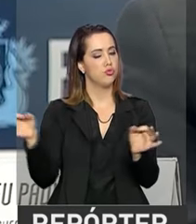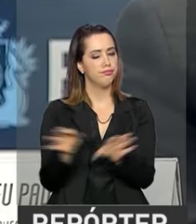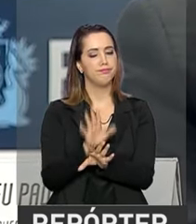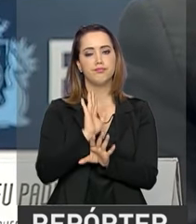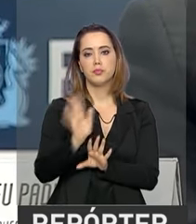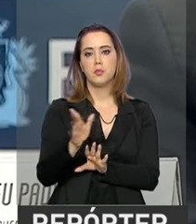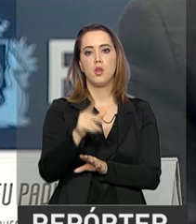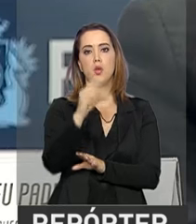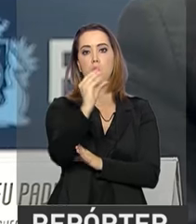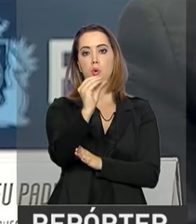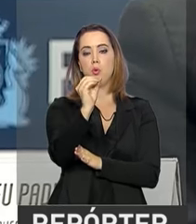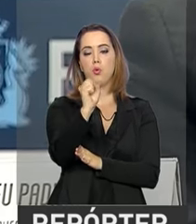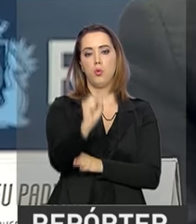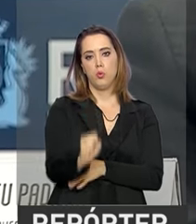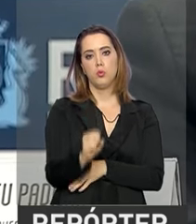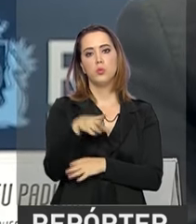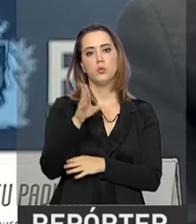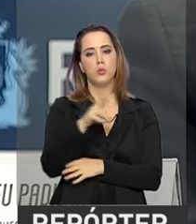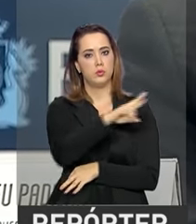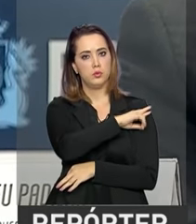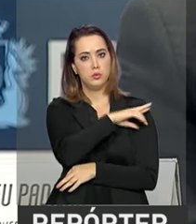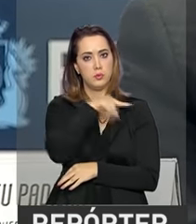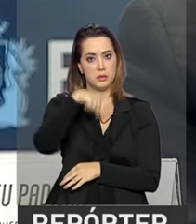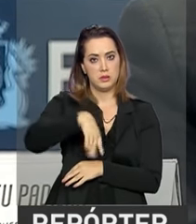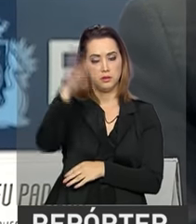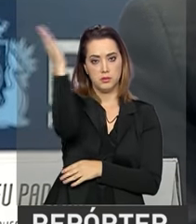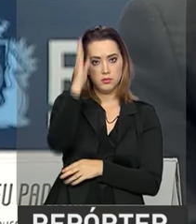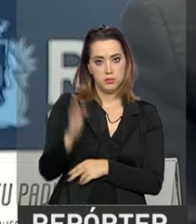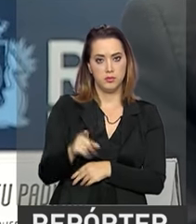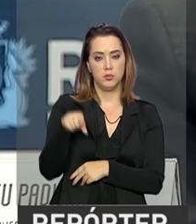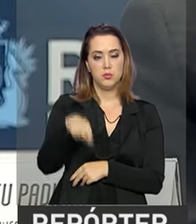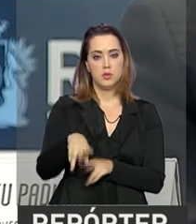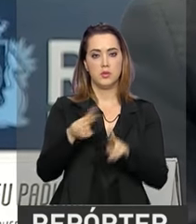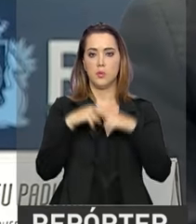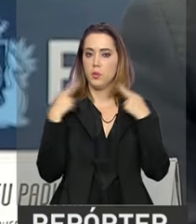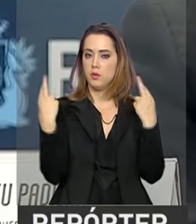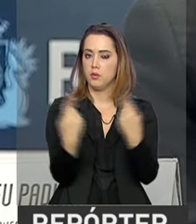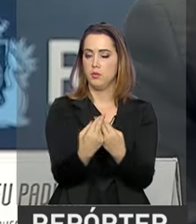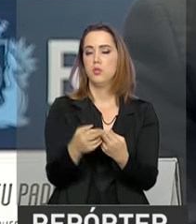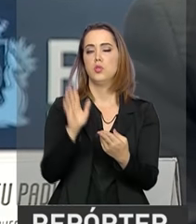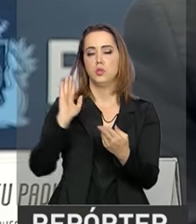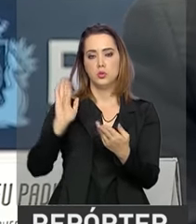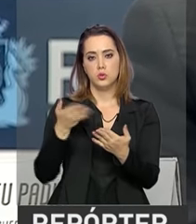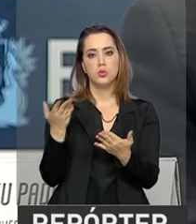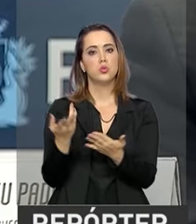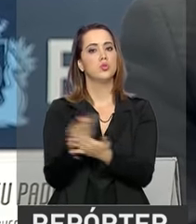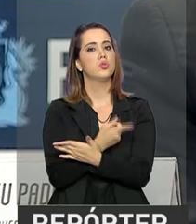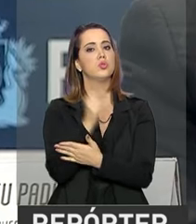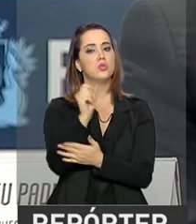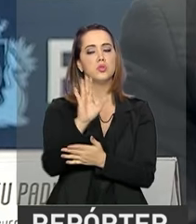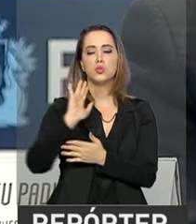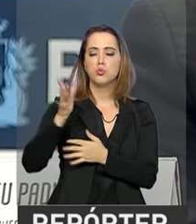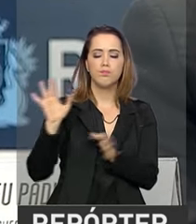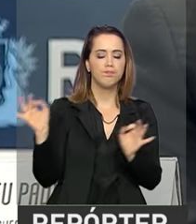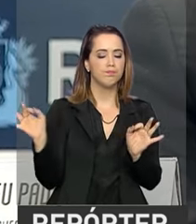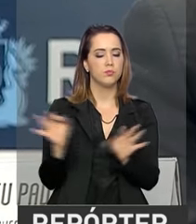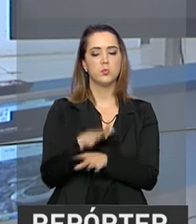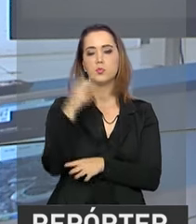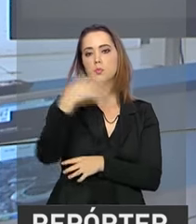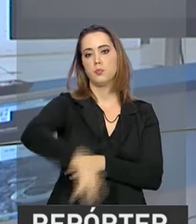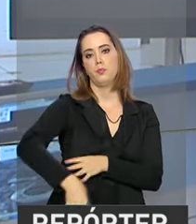a representação aqui no Brasil durante as últimas reuniões e está totalmente